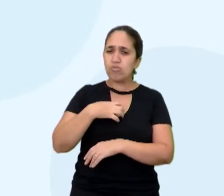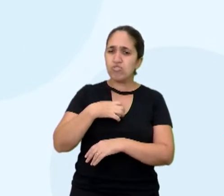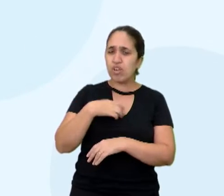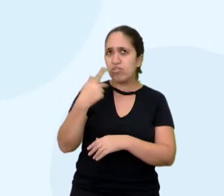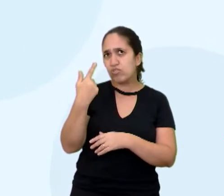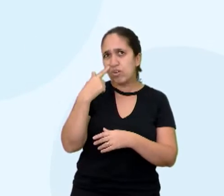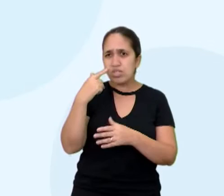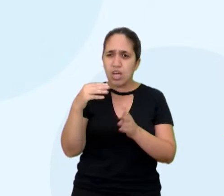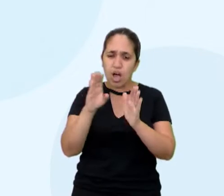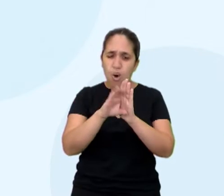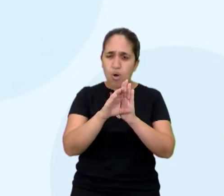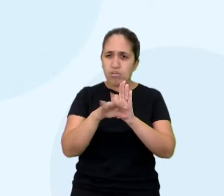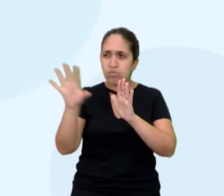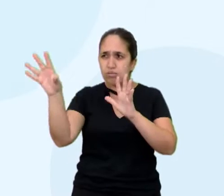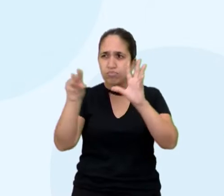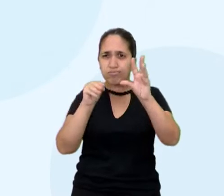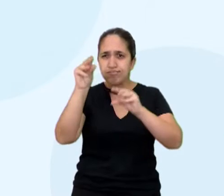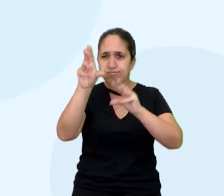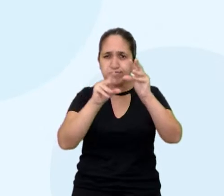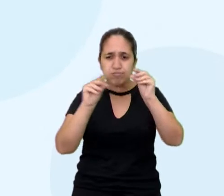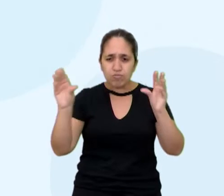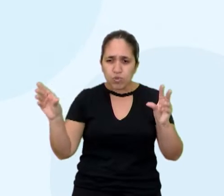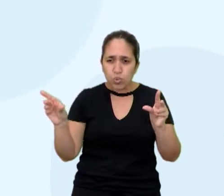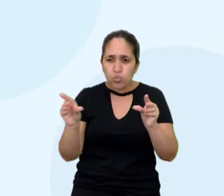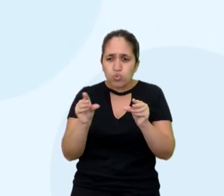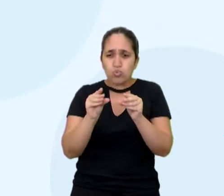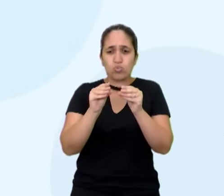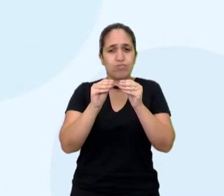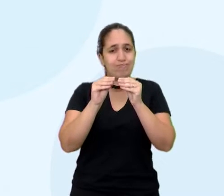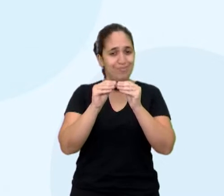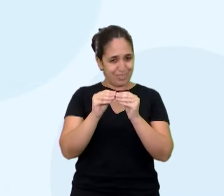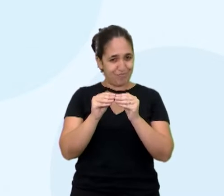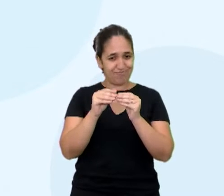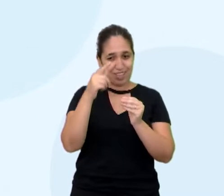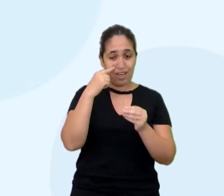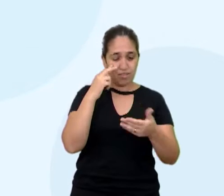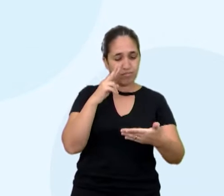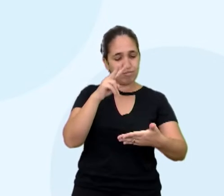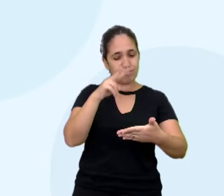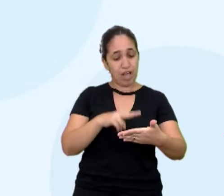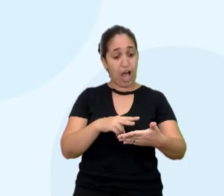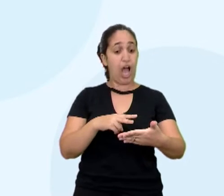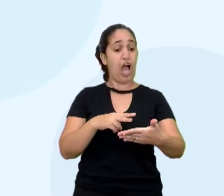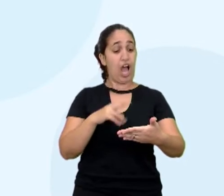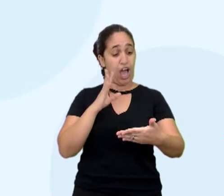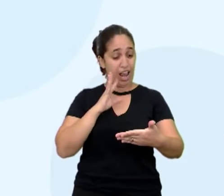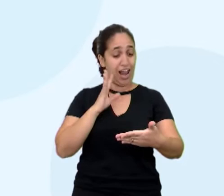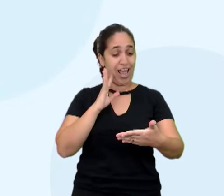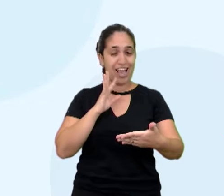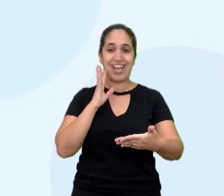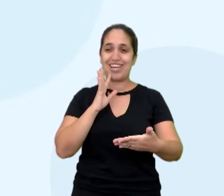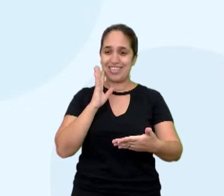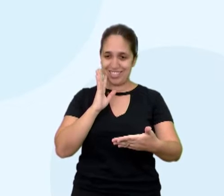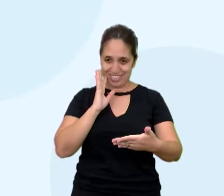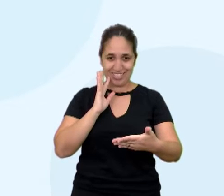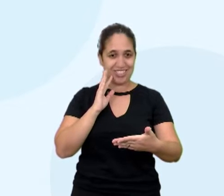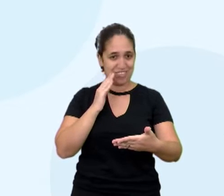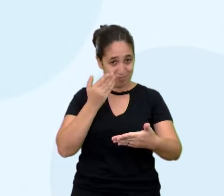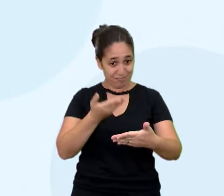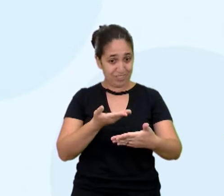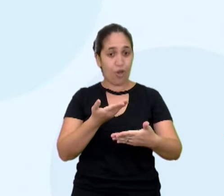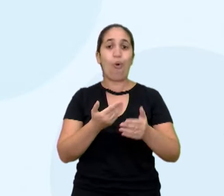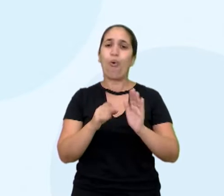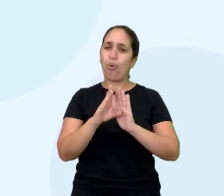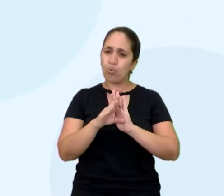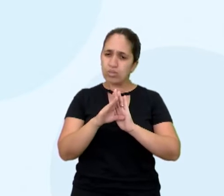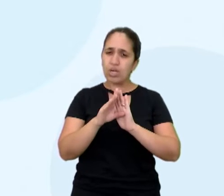esses conteúdos e torná-lo então atrativos para os leitores. Então o infográfico, por isso que ele é um conteúdo